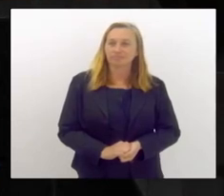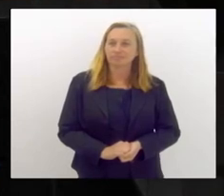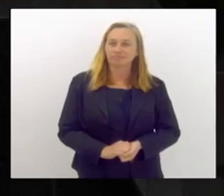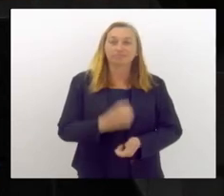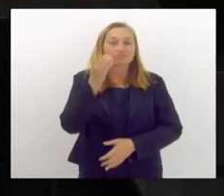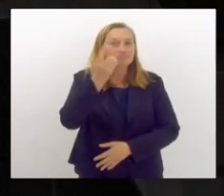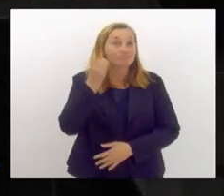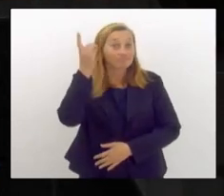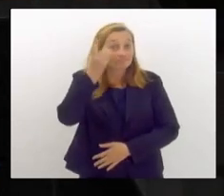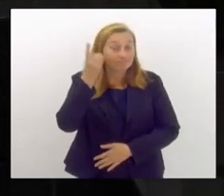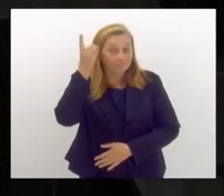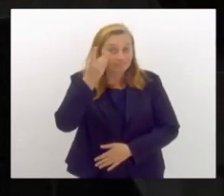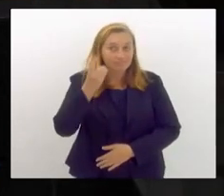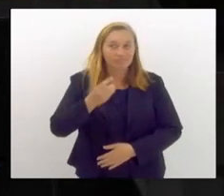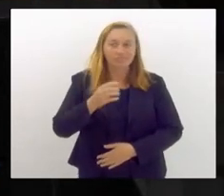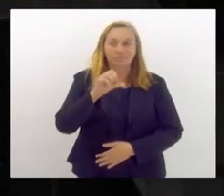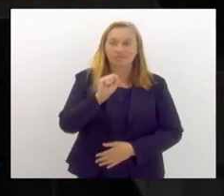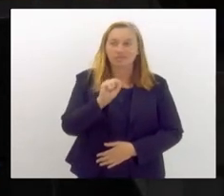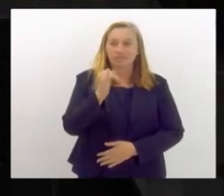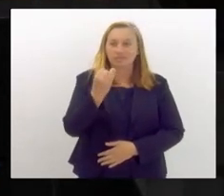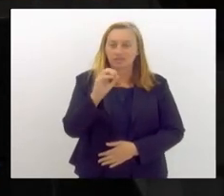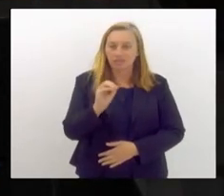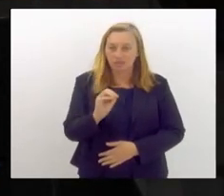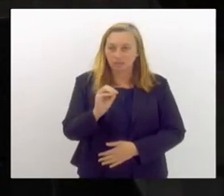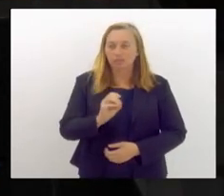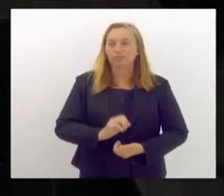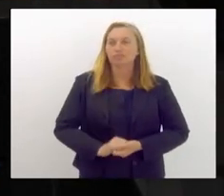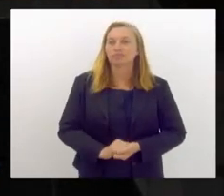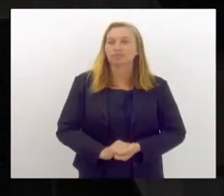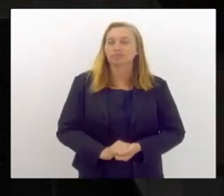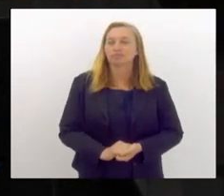Deputado Sérgio,